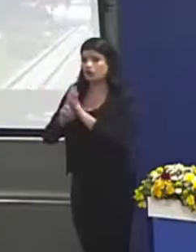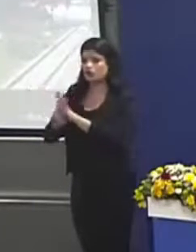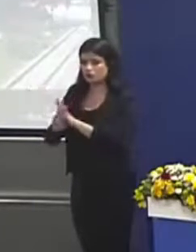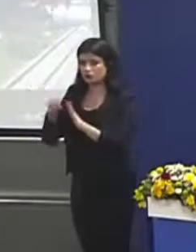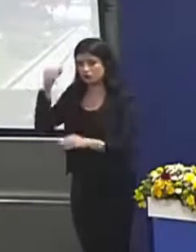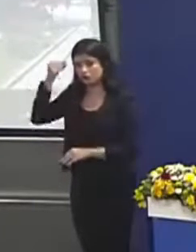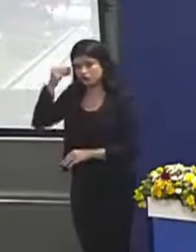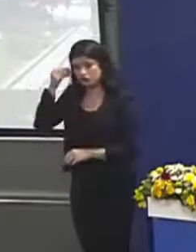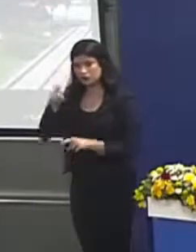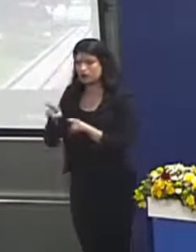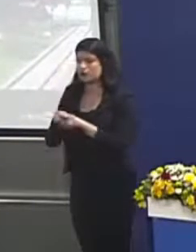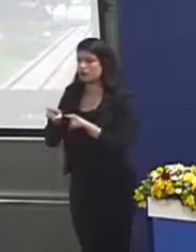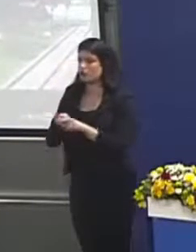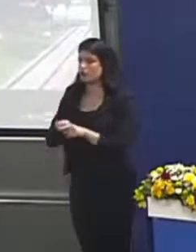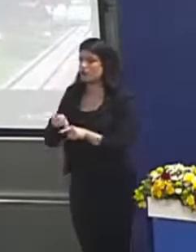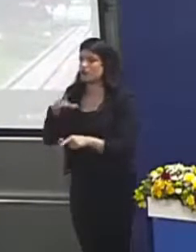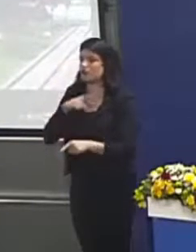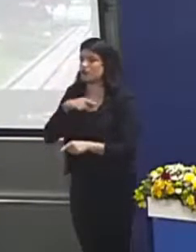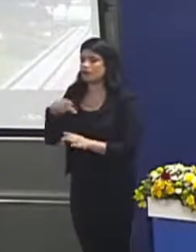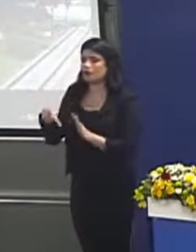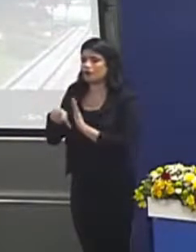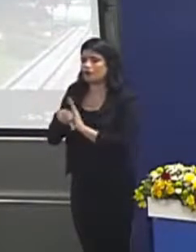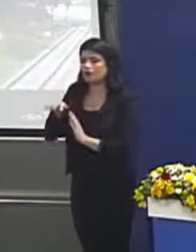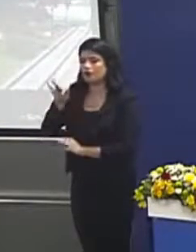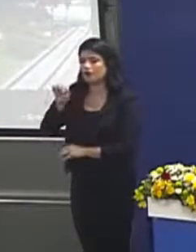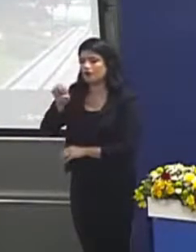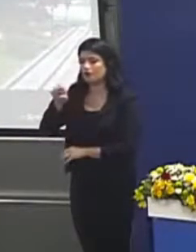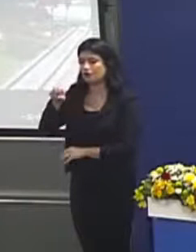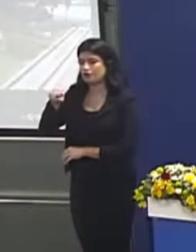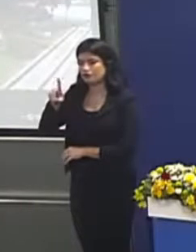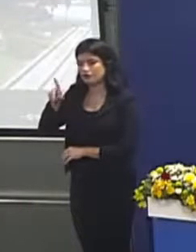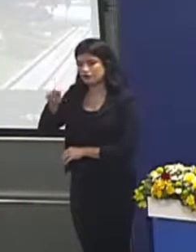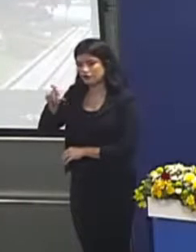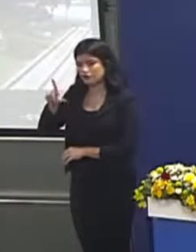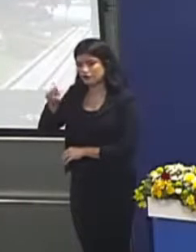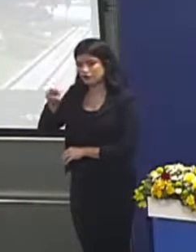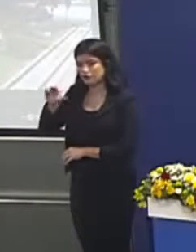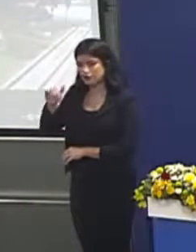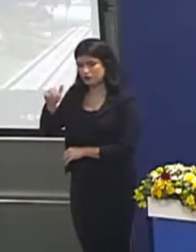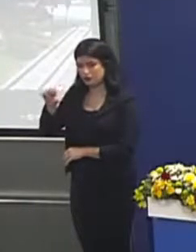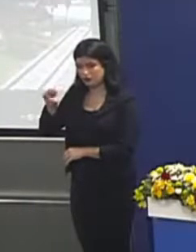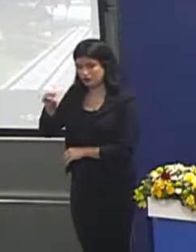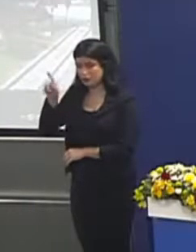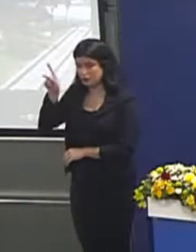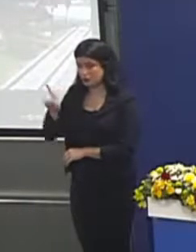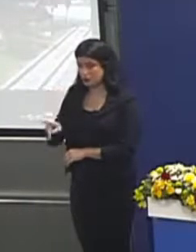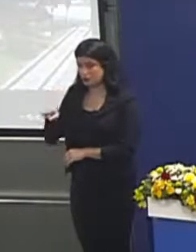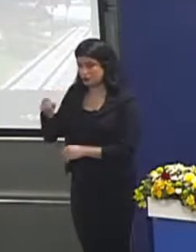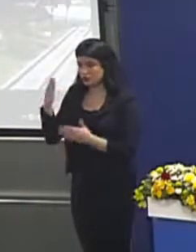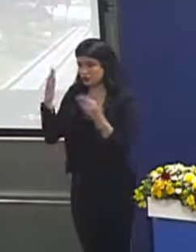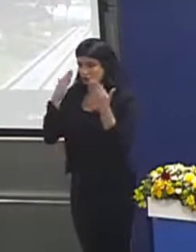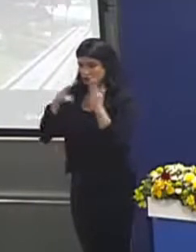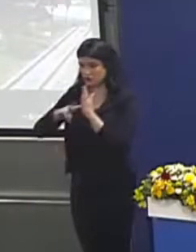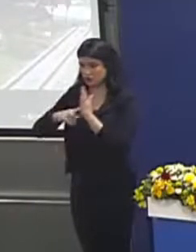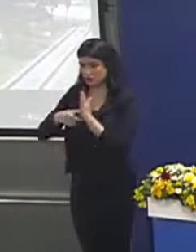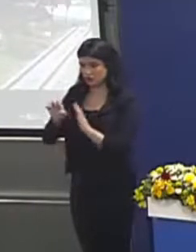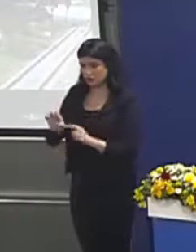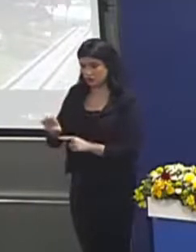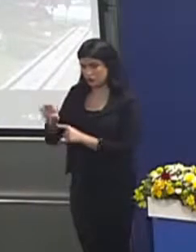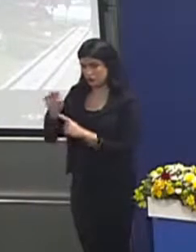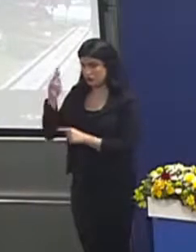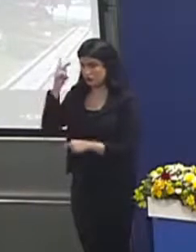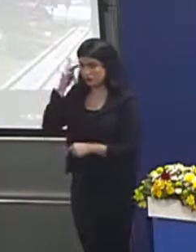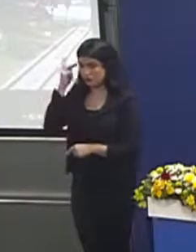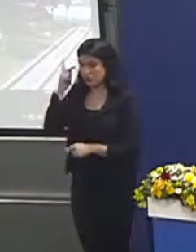representados na pessoa de Fernanda Lou Sanz Magano, presidenta do Sindicato dos Psicólogos do Estado de São Paulo